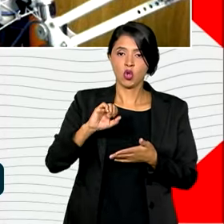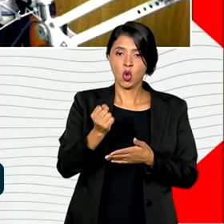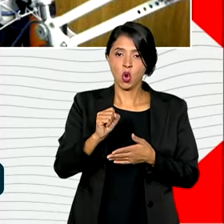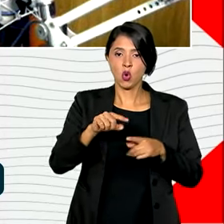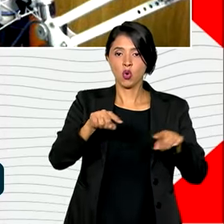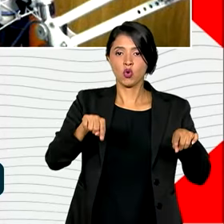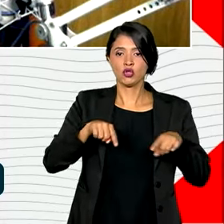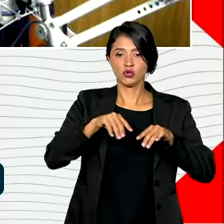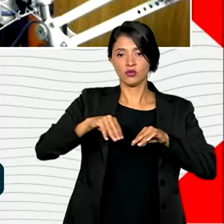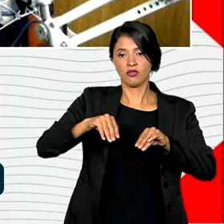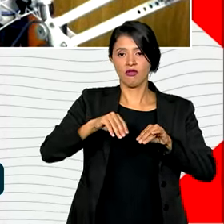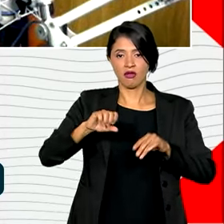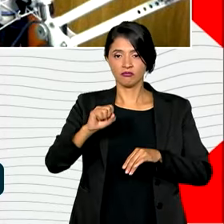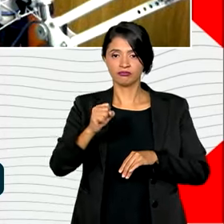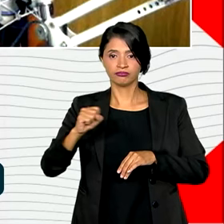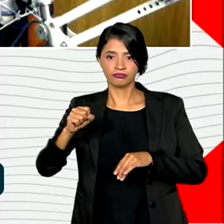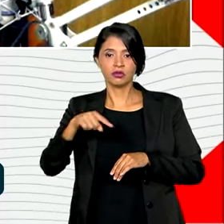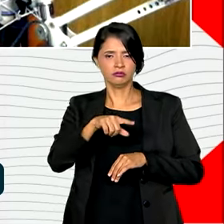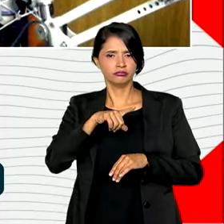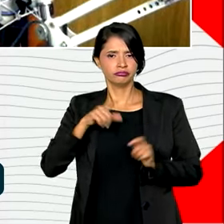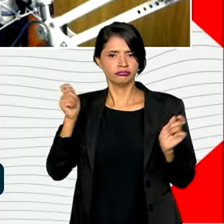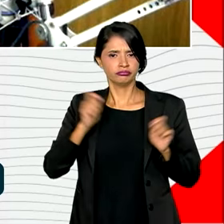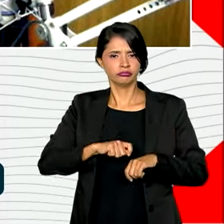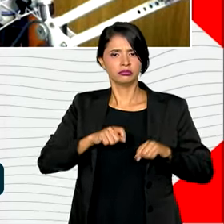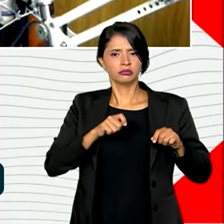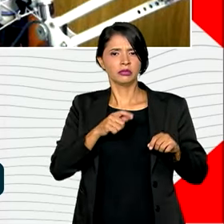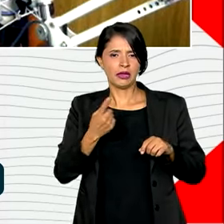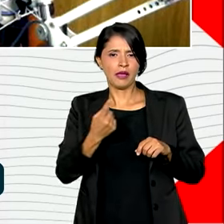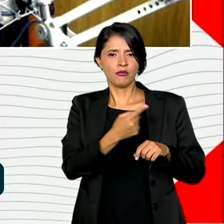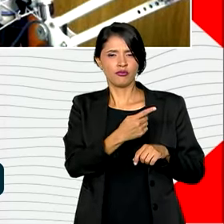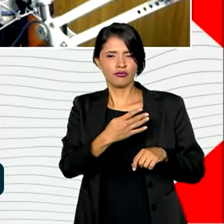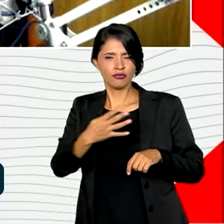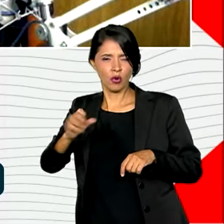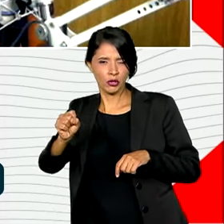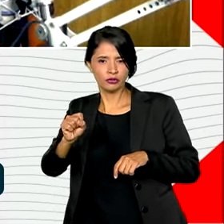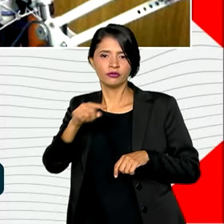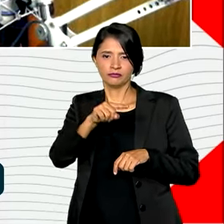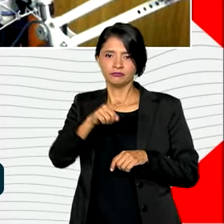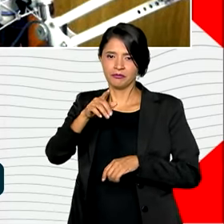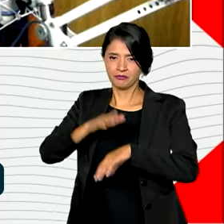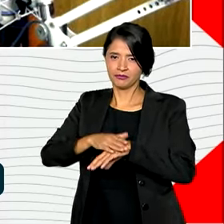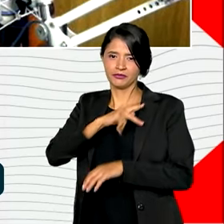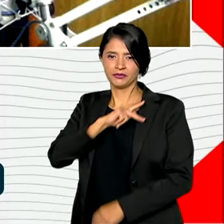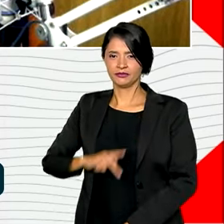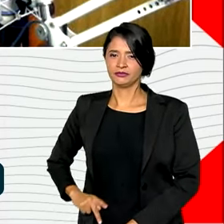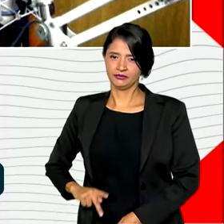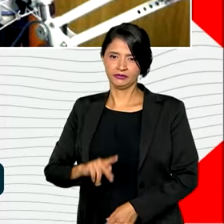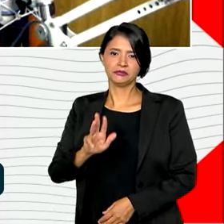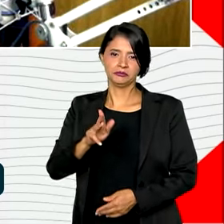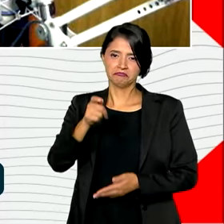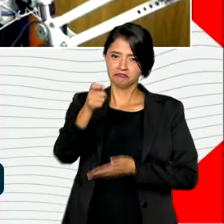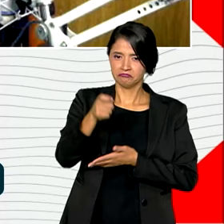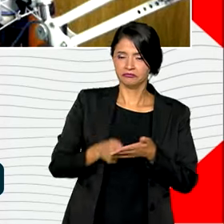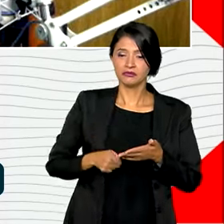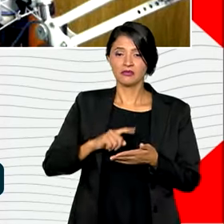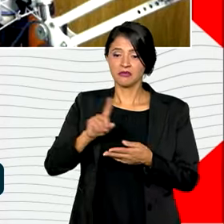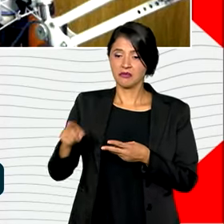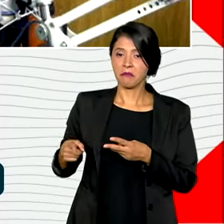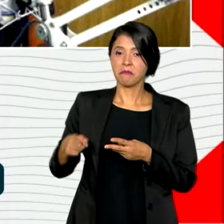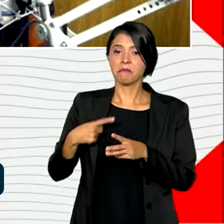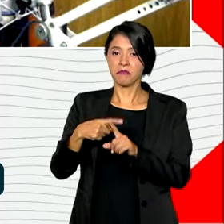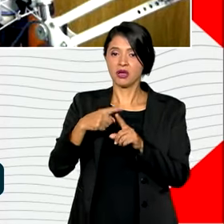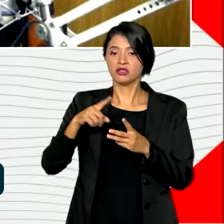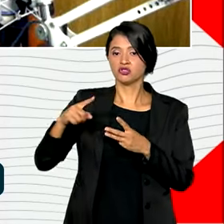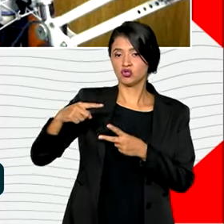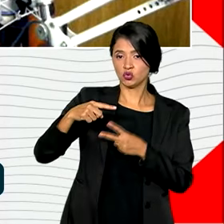terras indígenas, né, que foram homologadas pelo presidente Lula. Assinamos também 2 glebas,